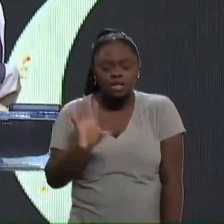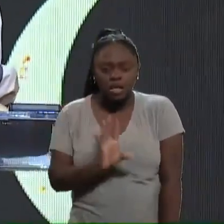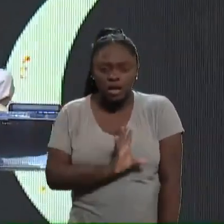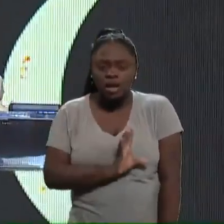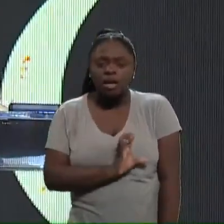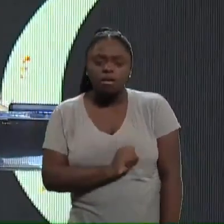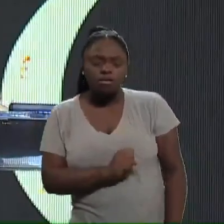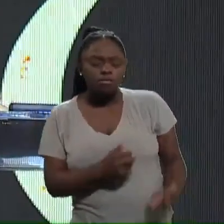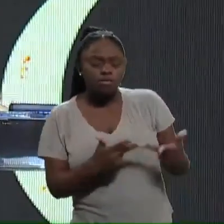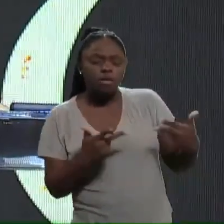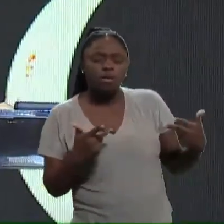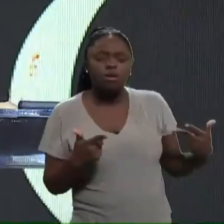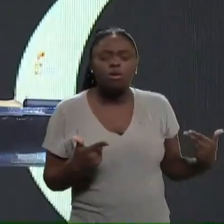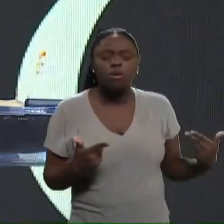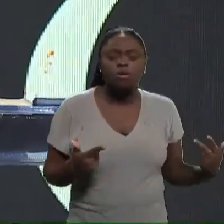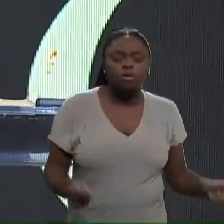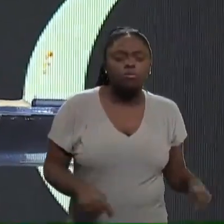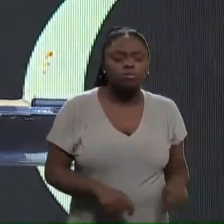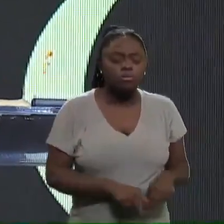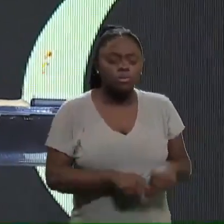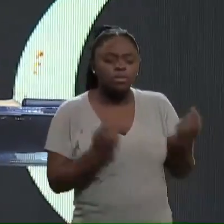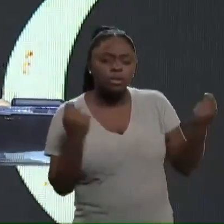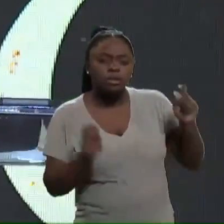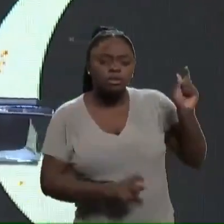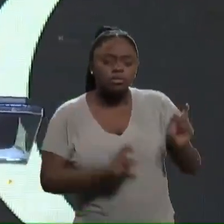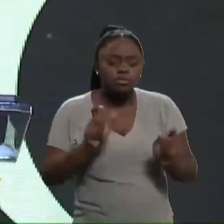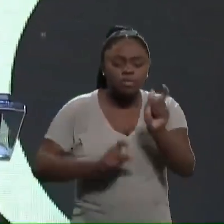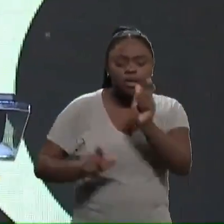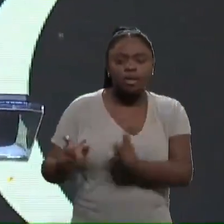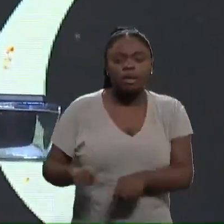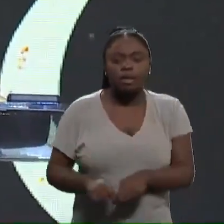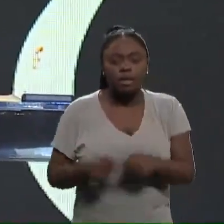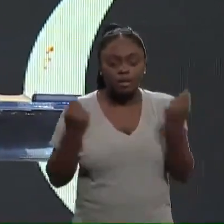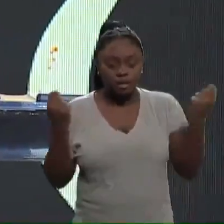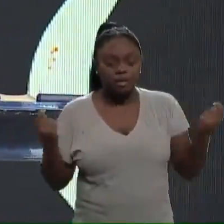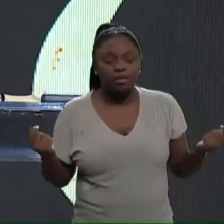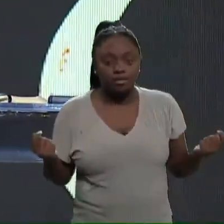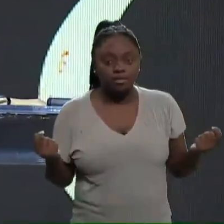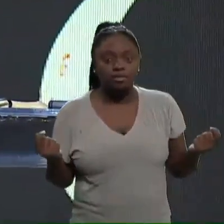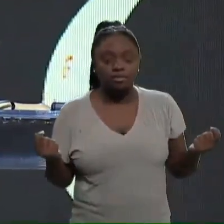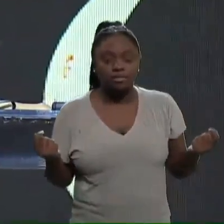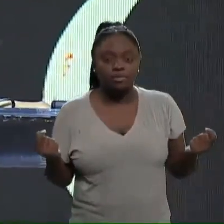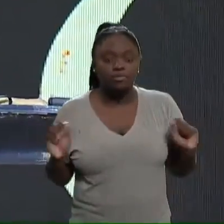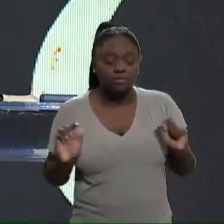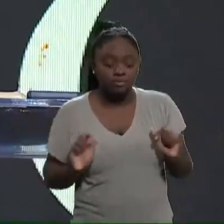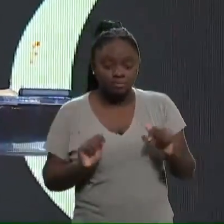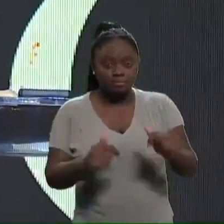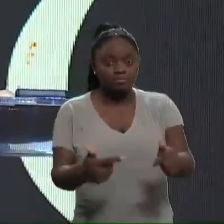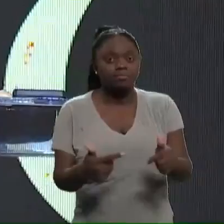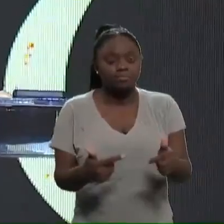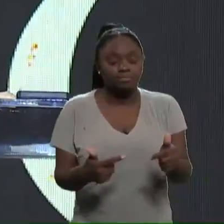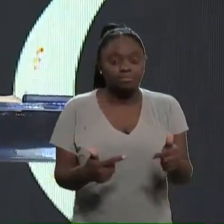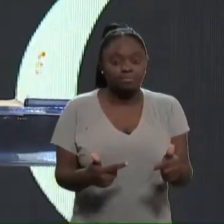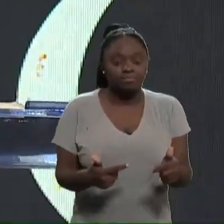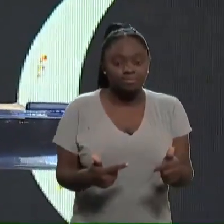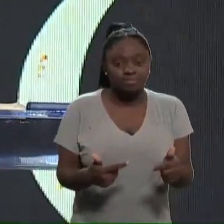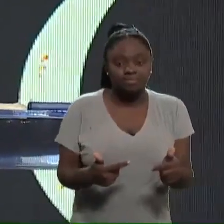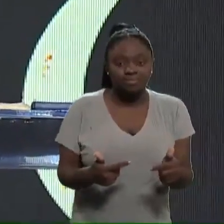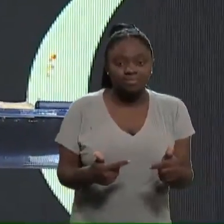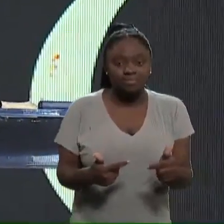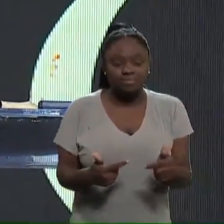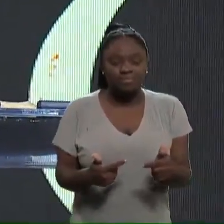pegar situações improváveis e pessoas improváveis para fazer o